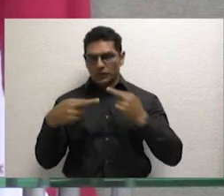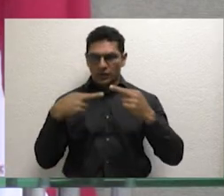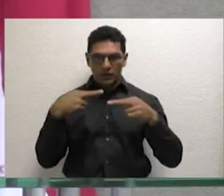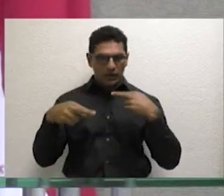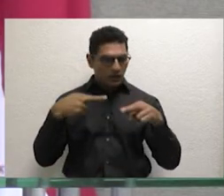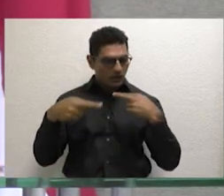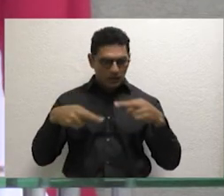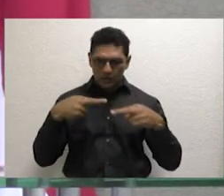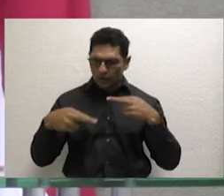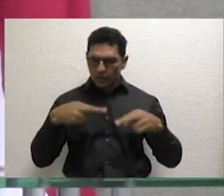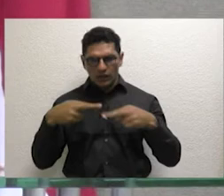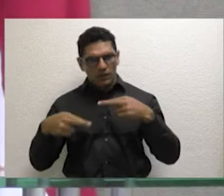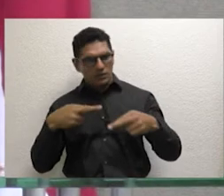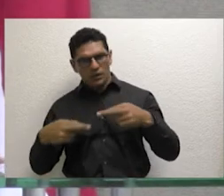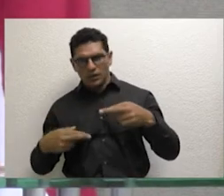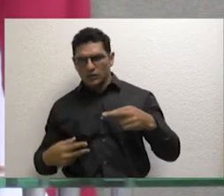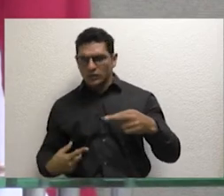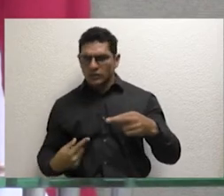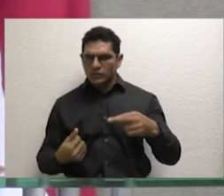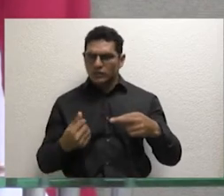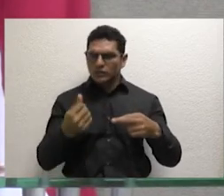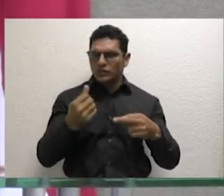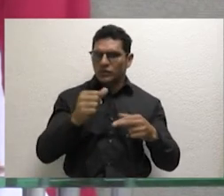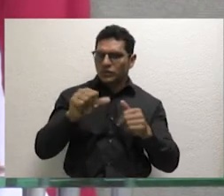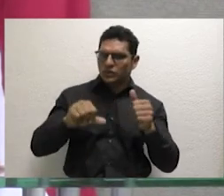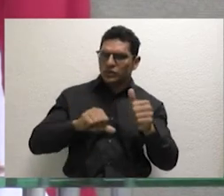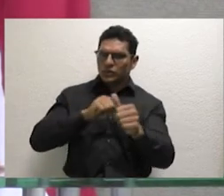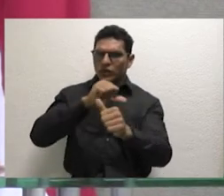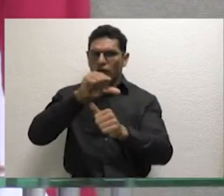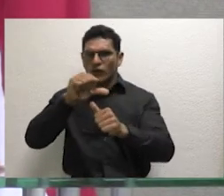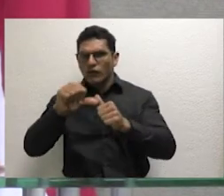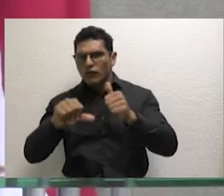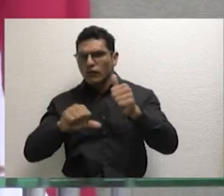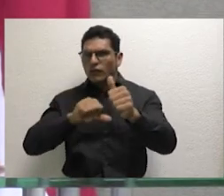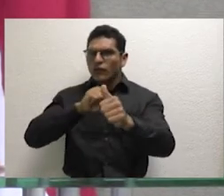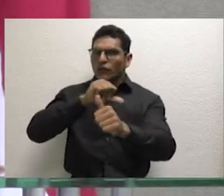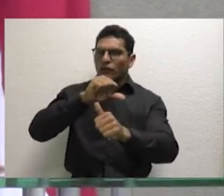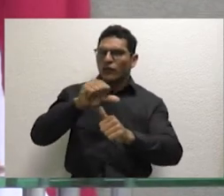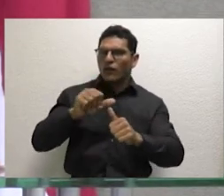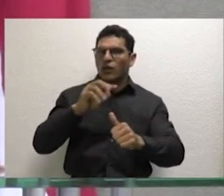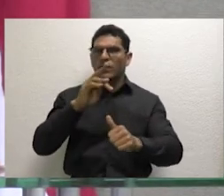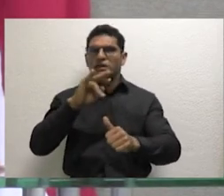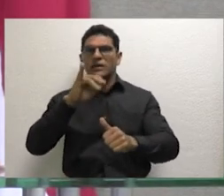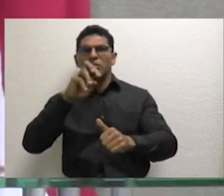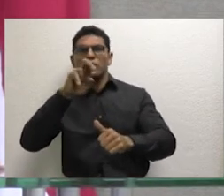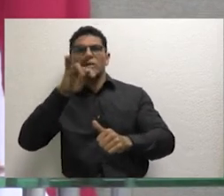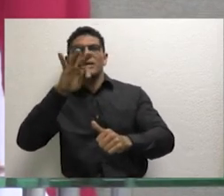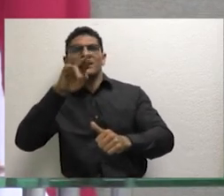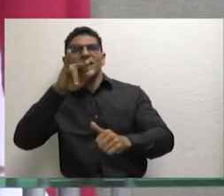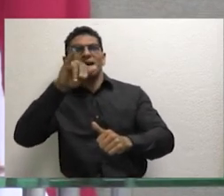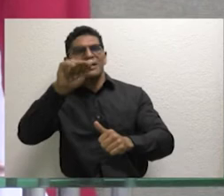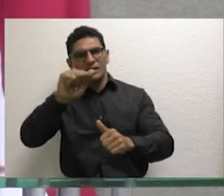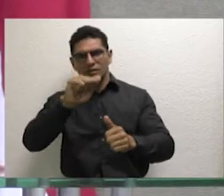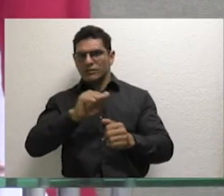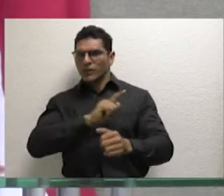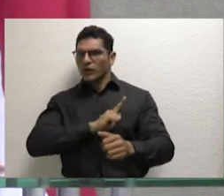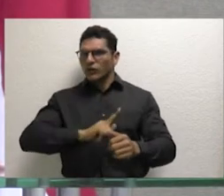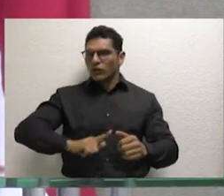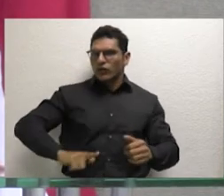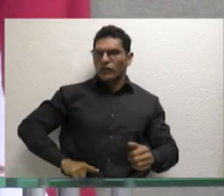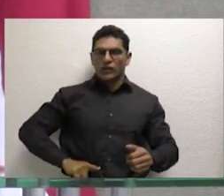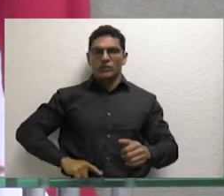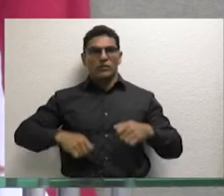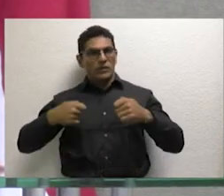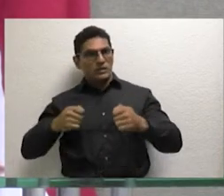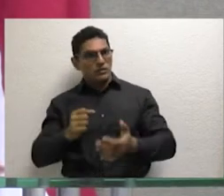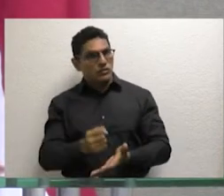dos riscos de uma reforma tributária para o modelo nós temos que levar as nossas propostas para contribuir com essa reforma